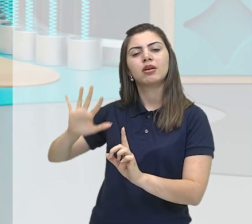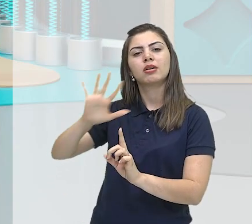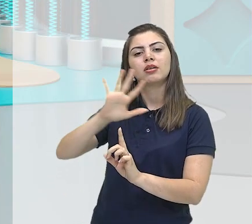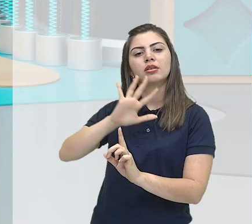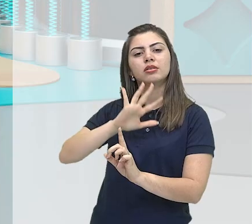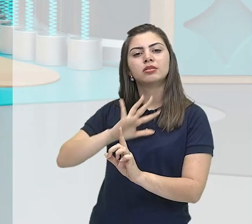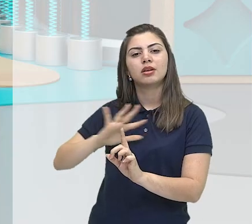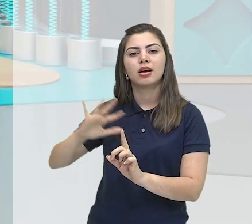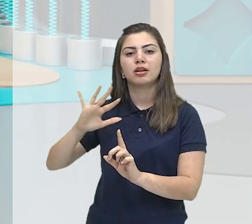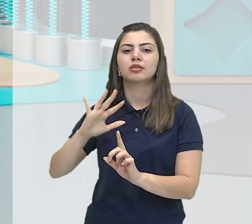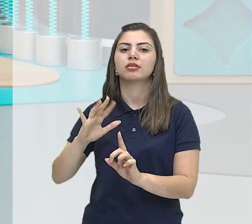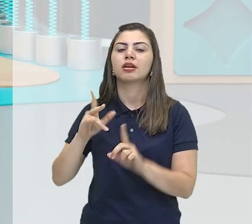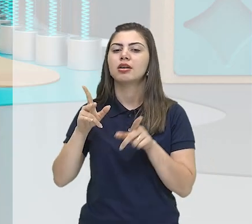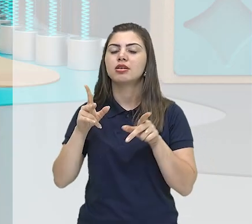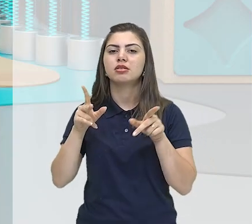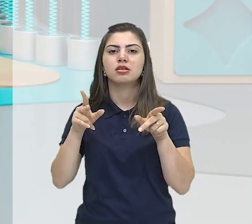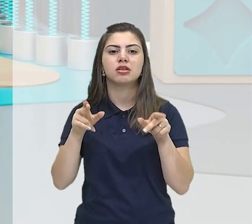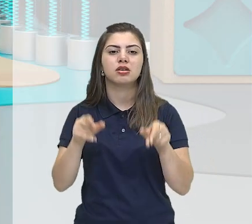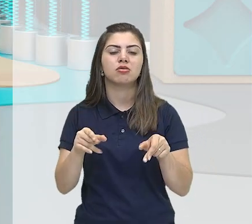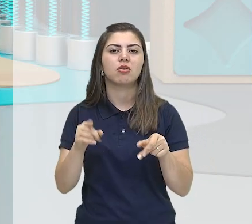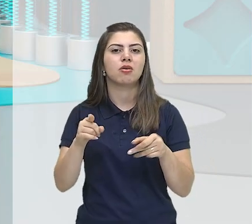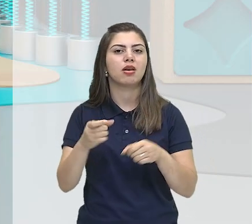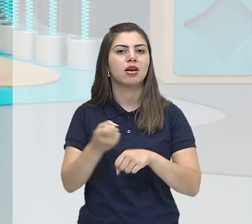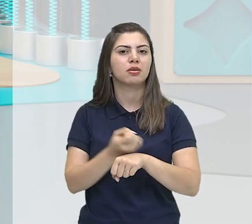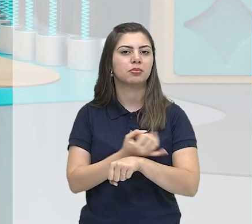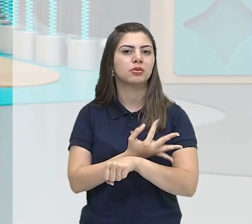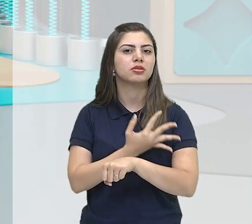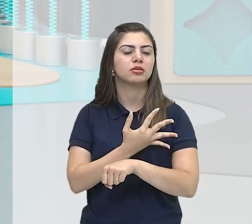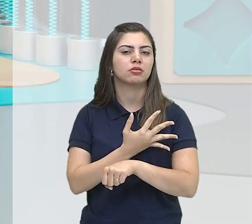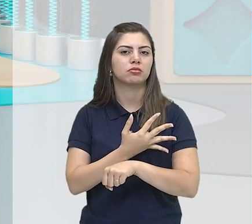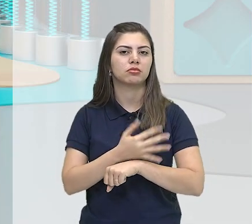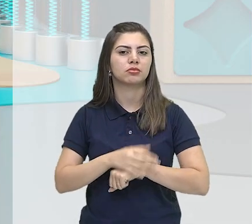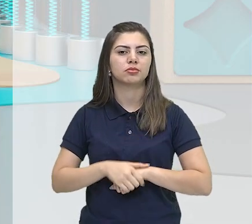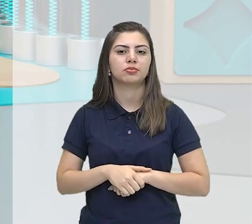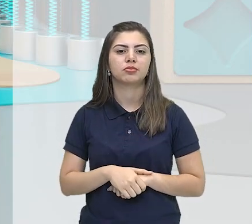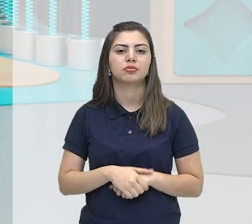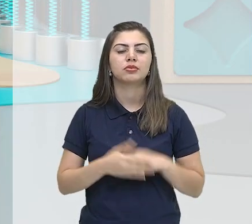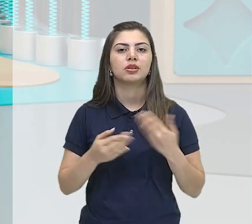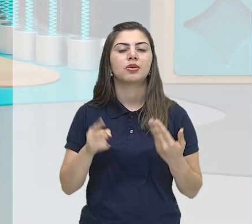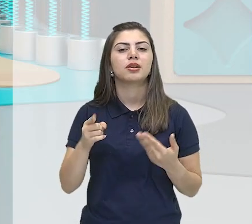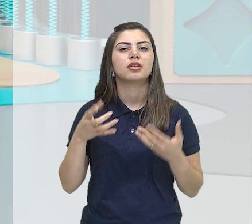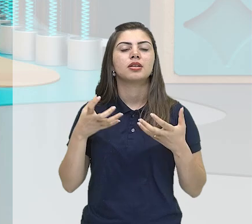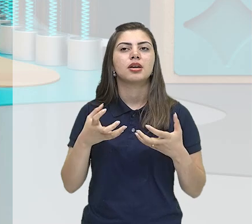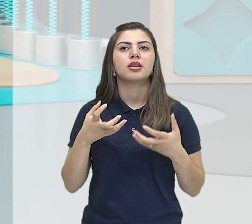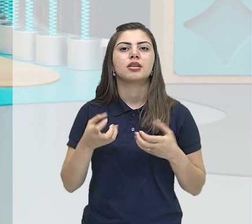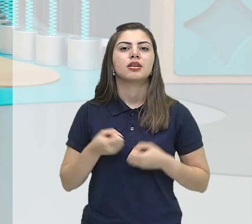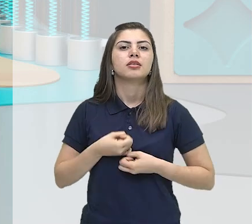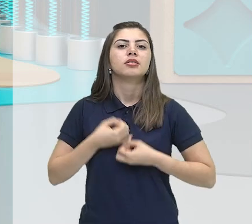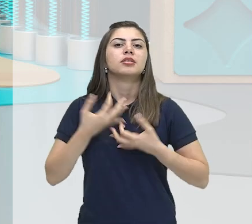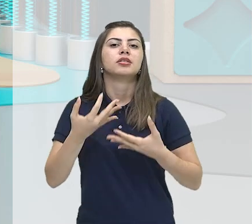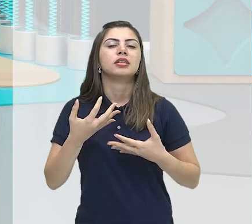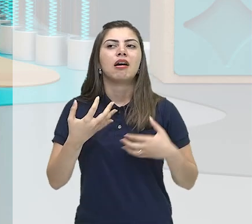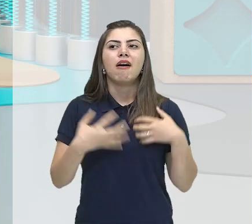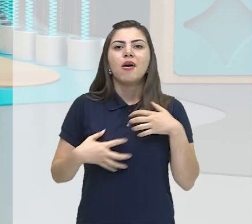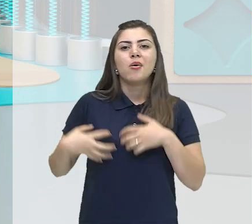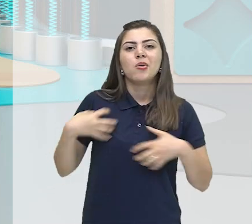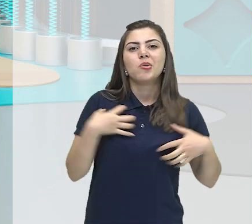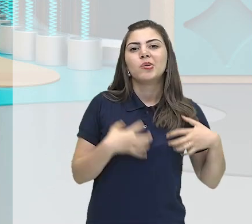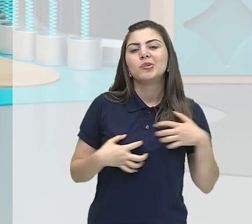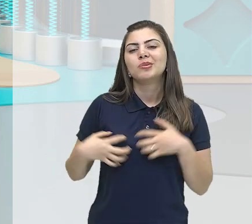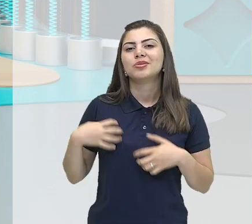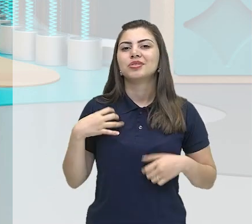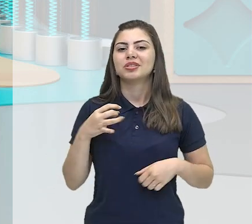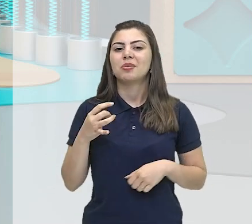ela acompanha esse grito. Então, ele quis dar o quê? Expressar ali o quê? Angústia, medo.